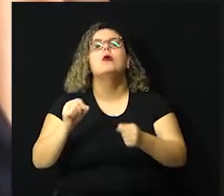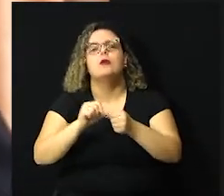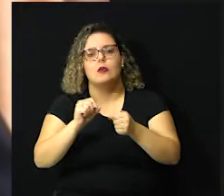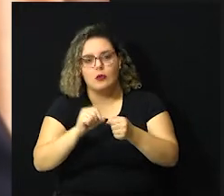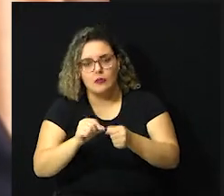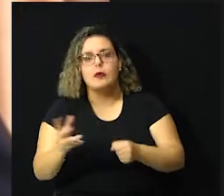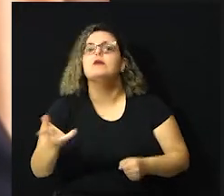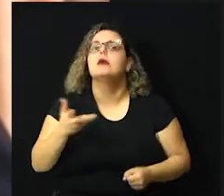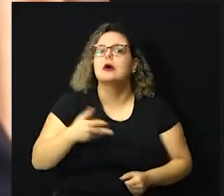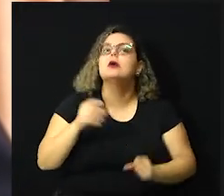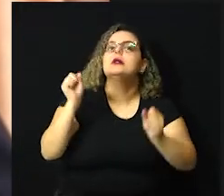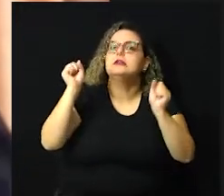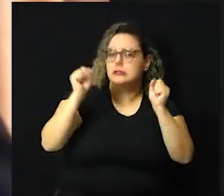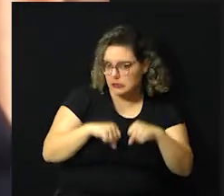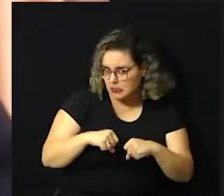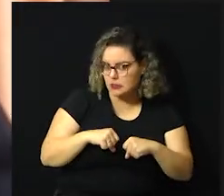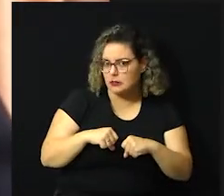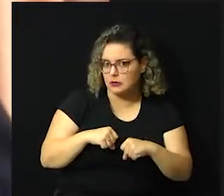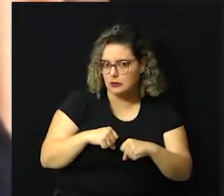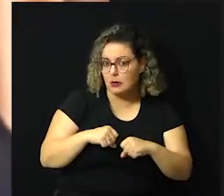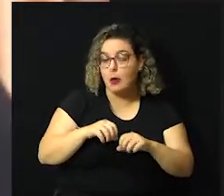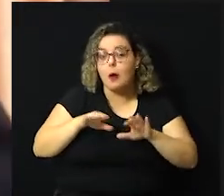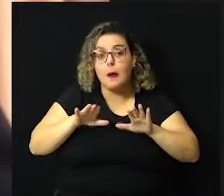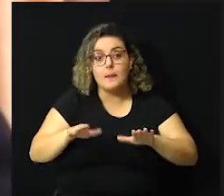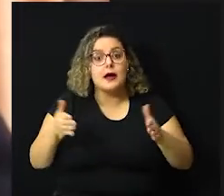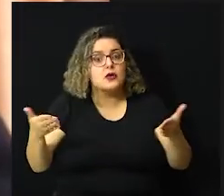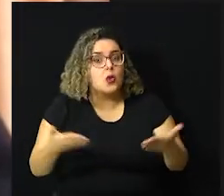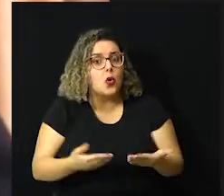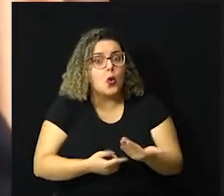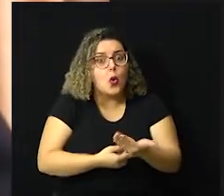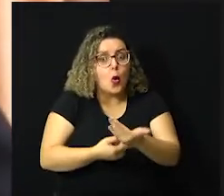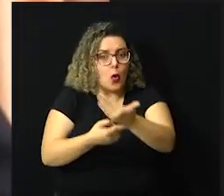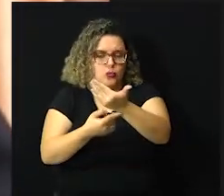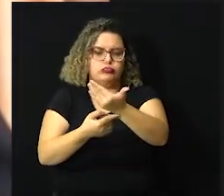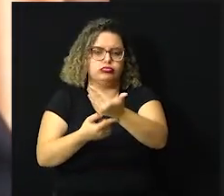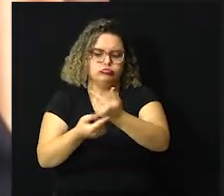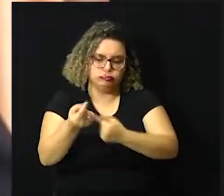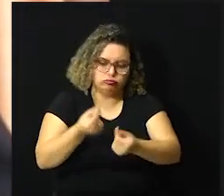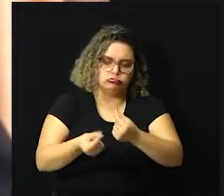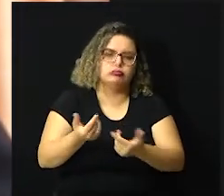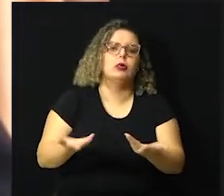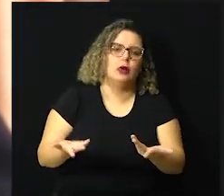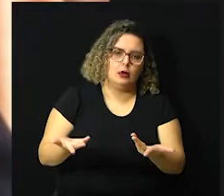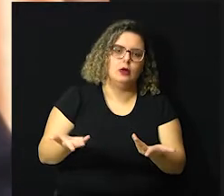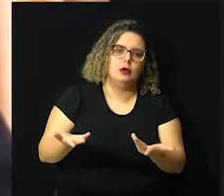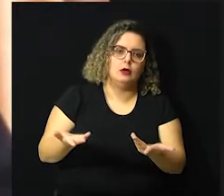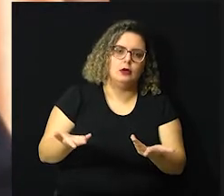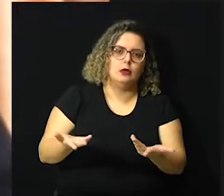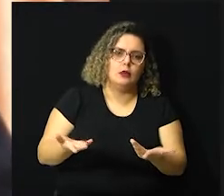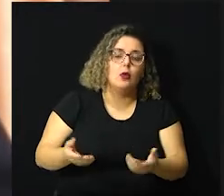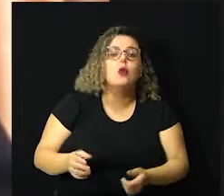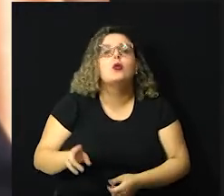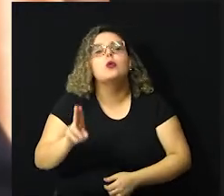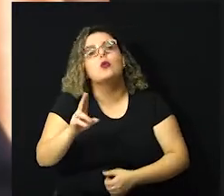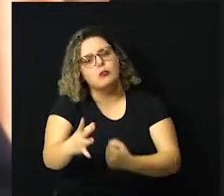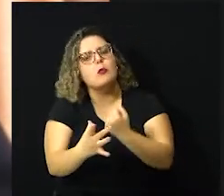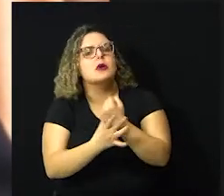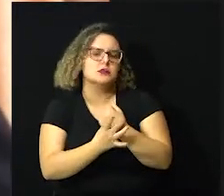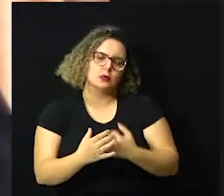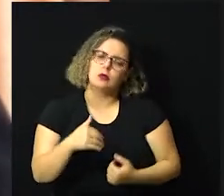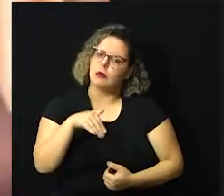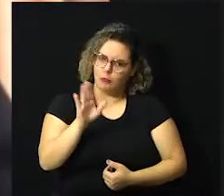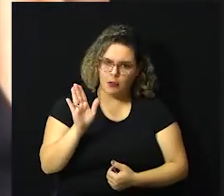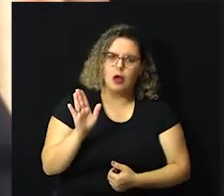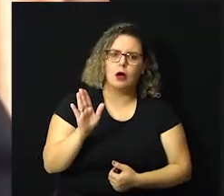uma forma mais rápida e mais dinâmica? Foi, mas hoje com muito mais recurso e com muito mais tecnologia, o que implica numa segurança